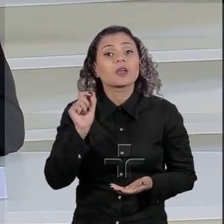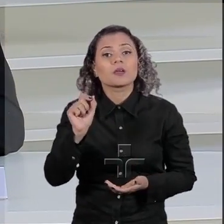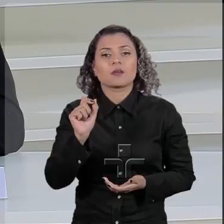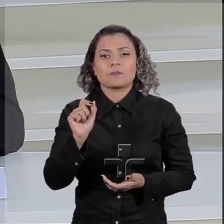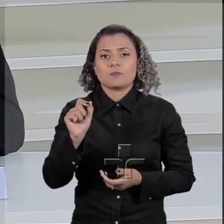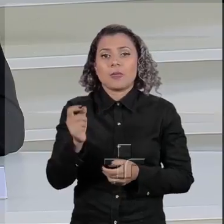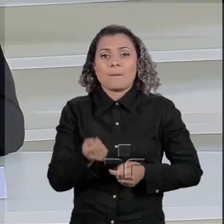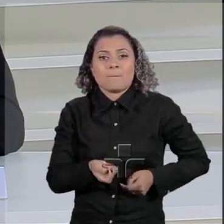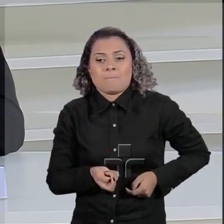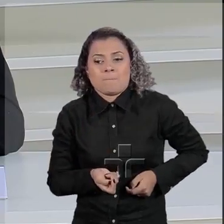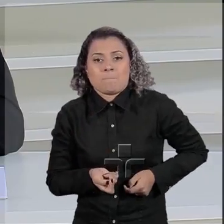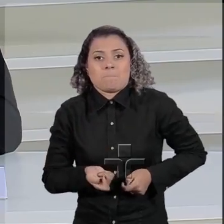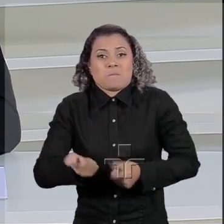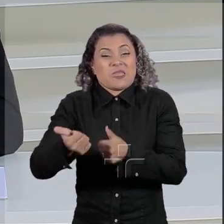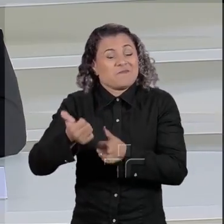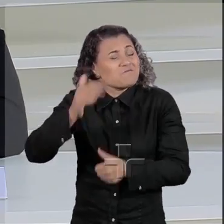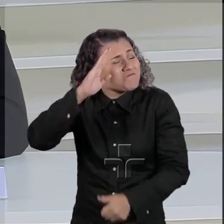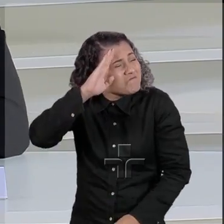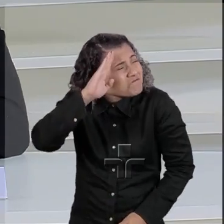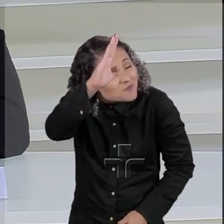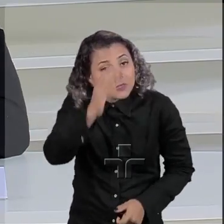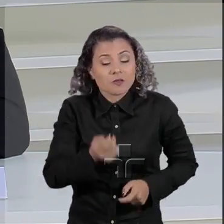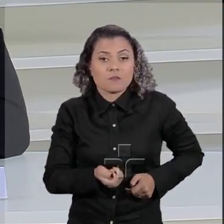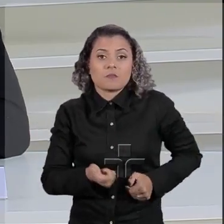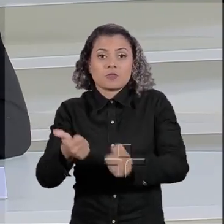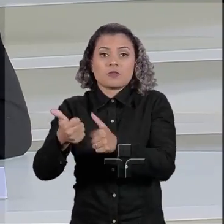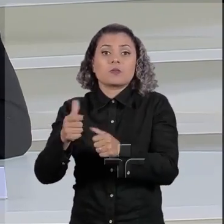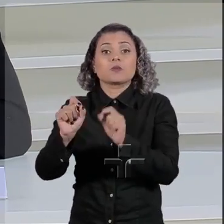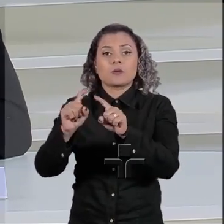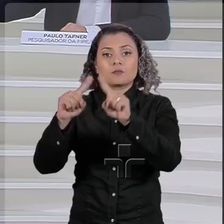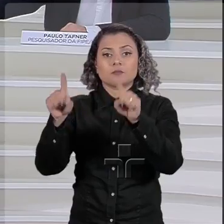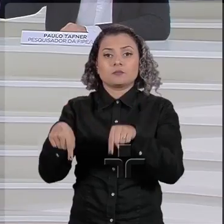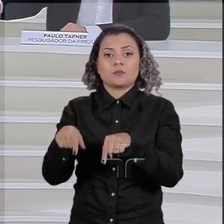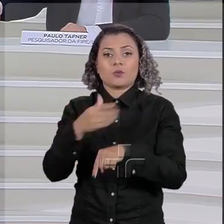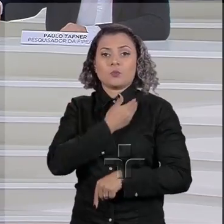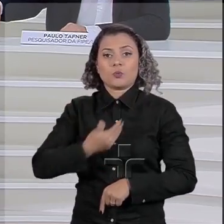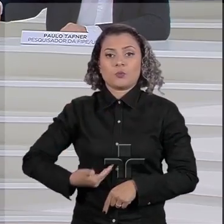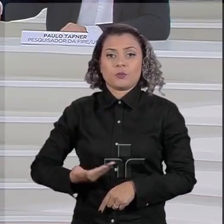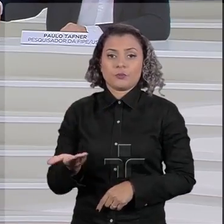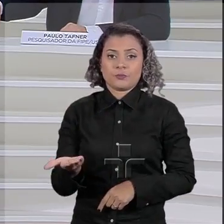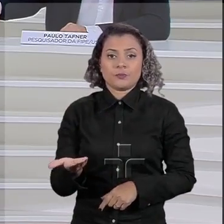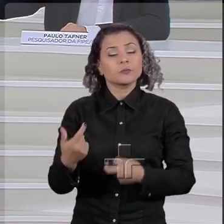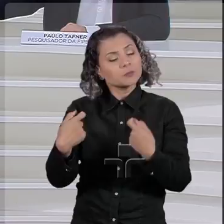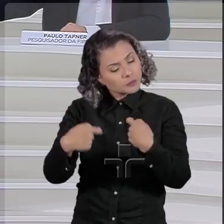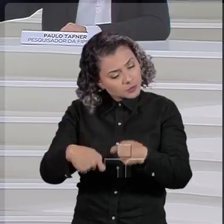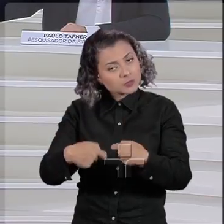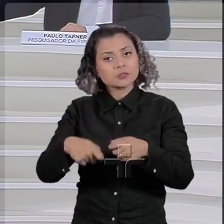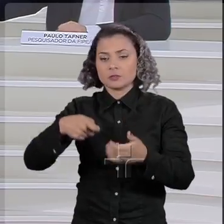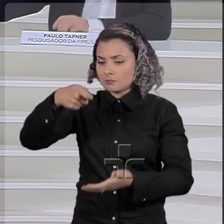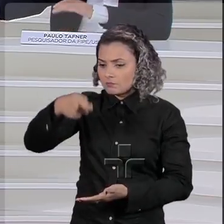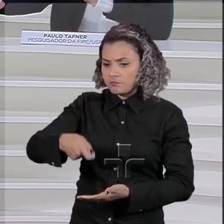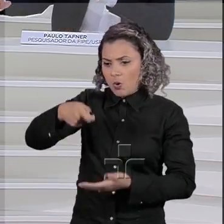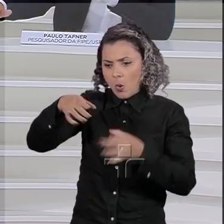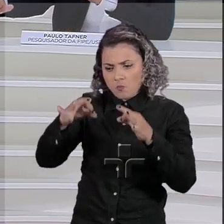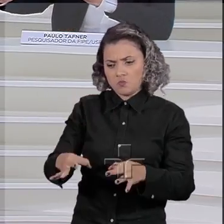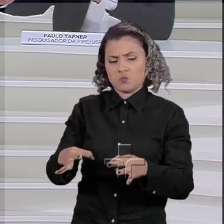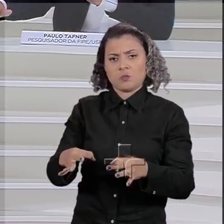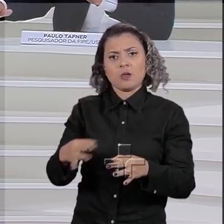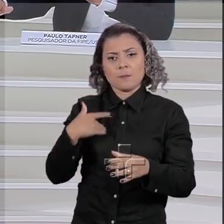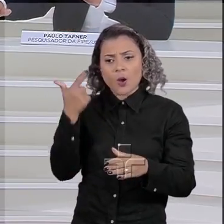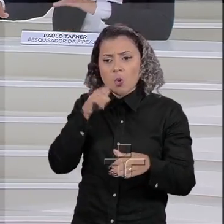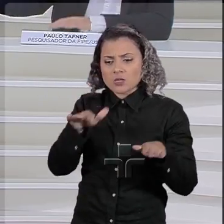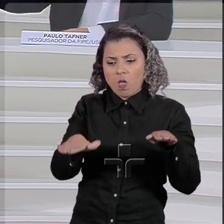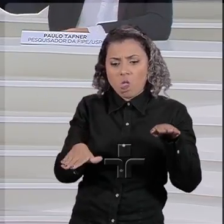enorme privilégio concentrado nos trabalhadores do setor público. E aí você tem que tomar medidas mais fortes exatamente para reequilibrar